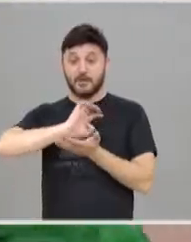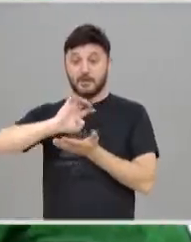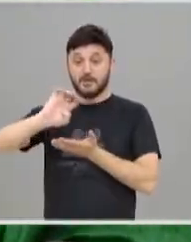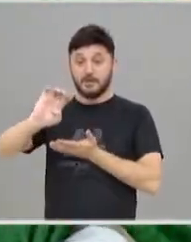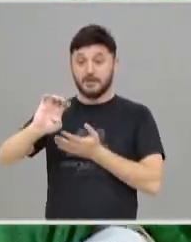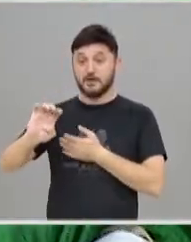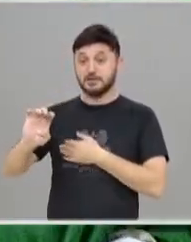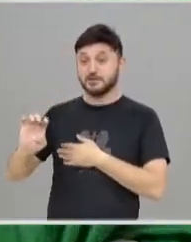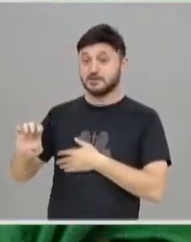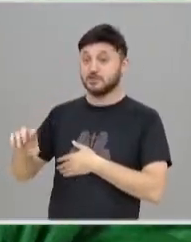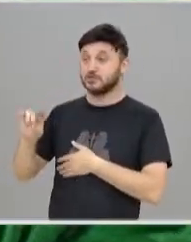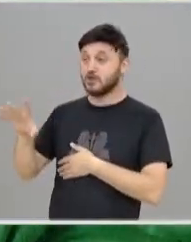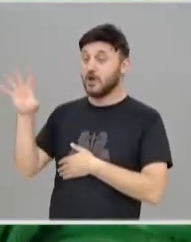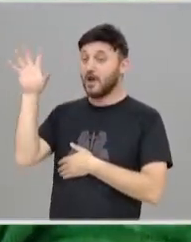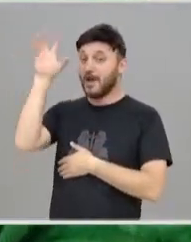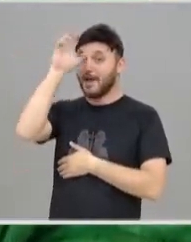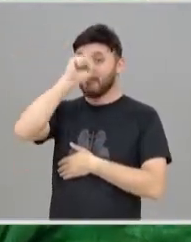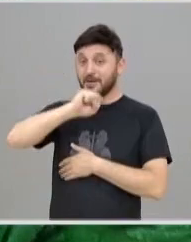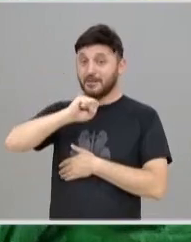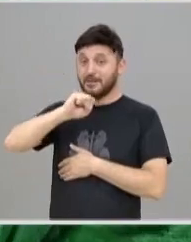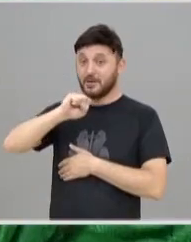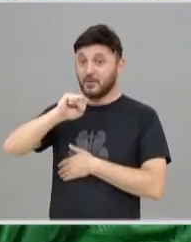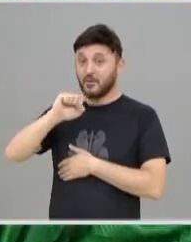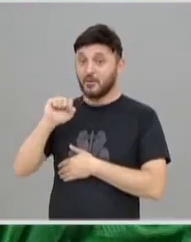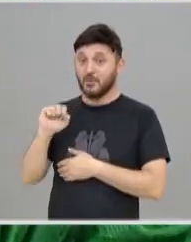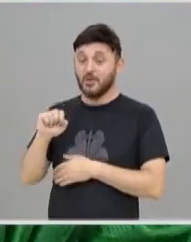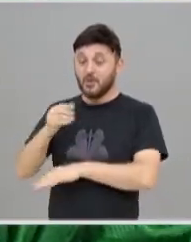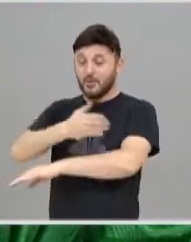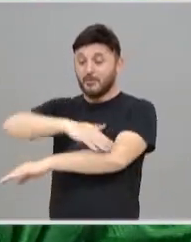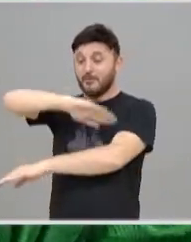literalmente aprendeu no Horebe.